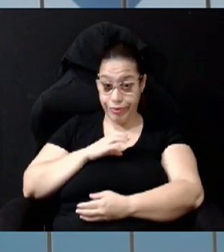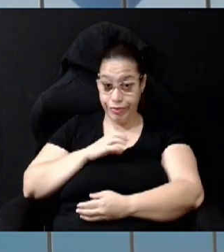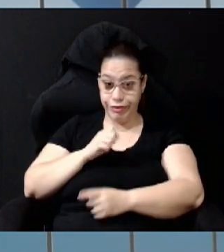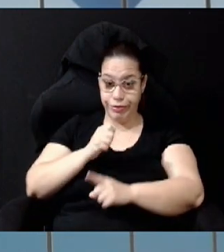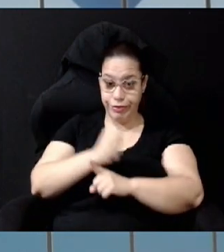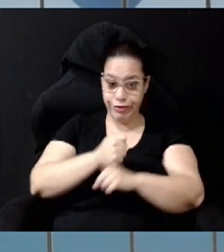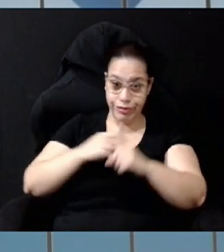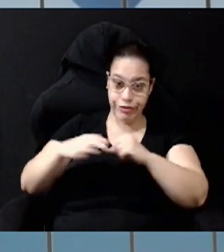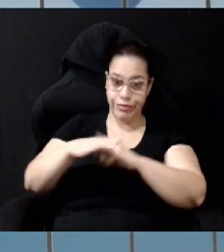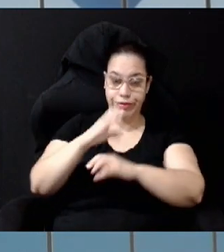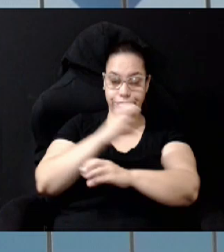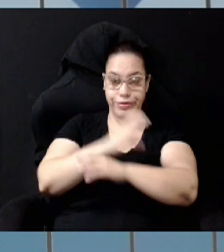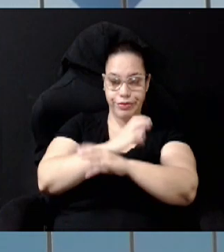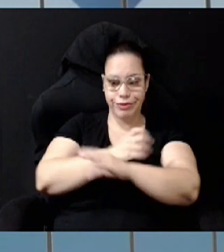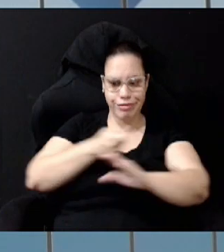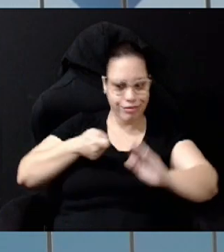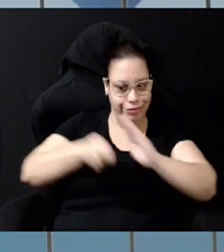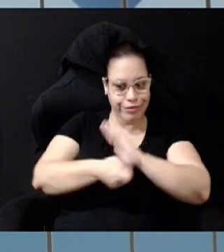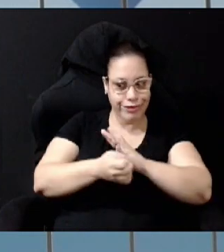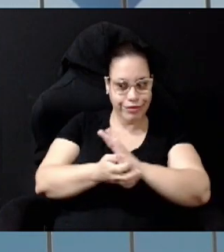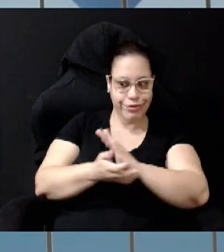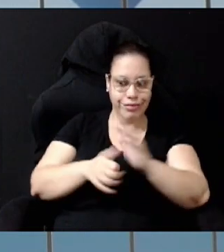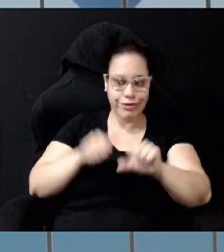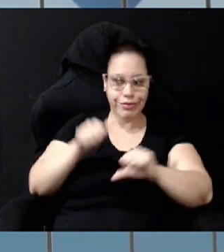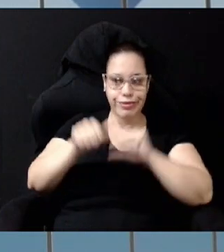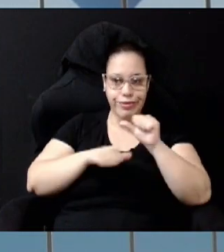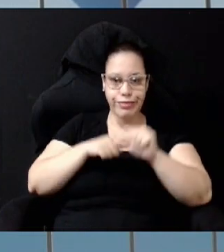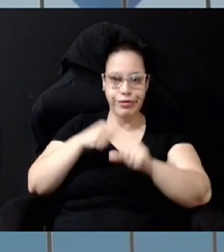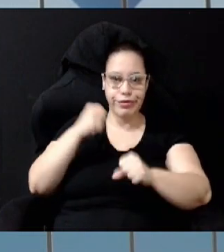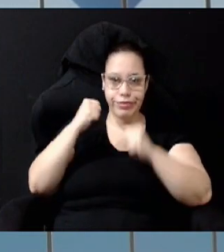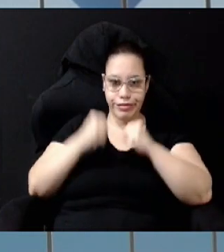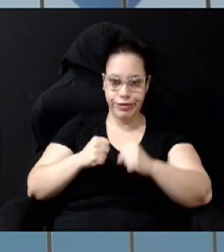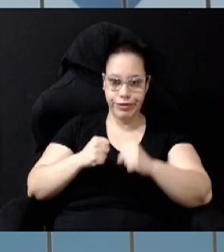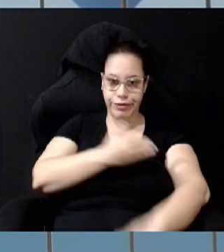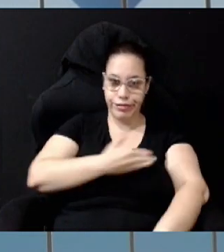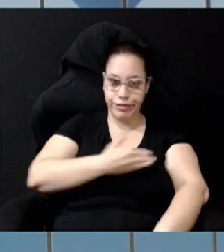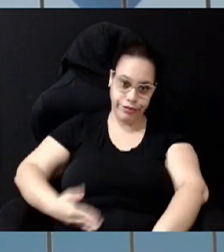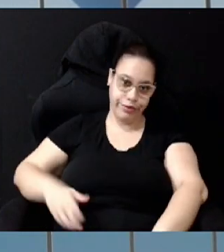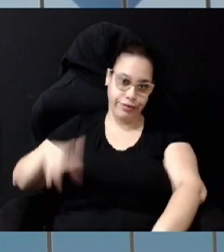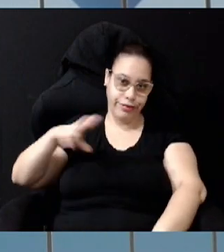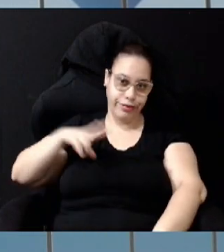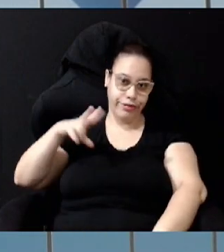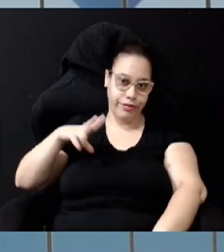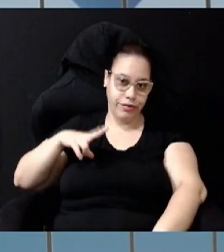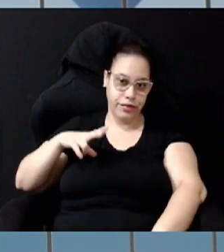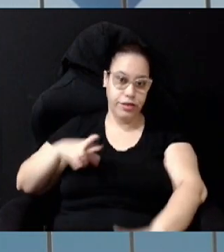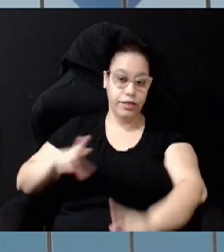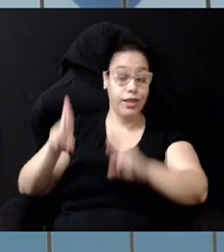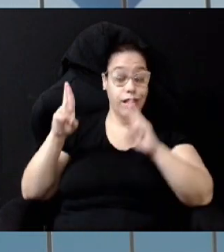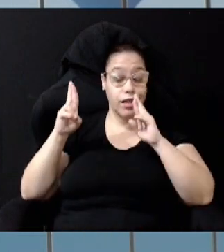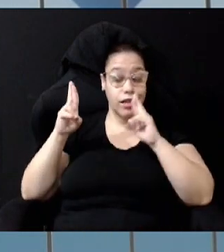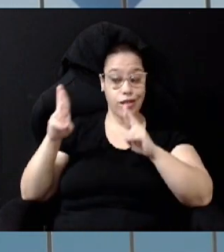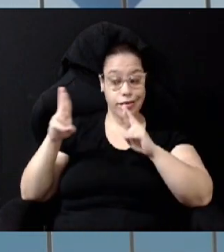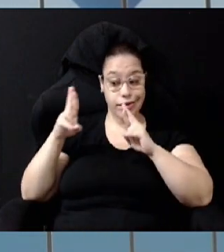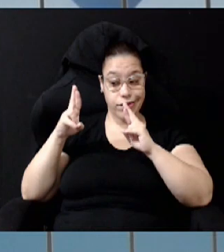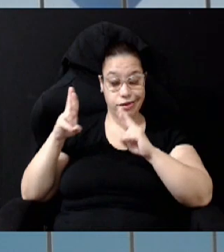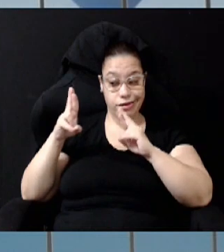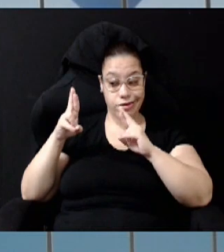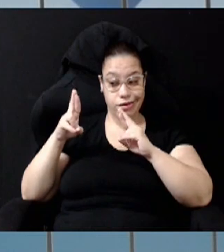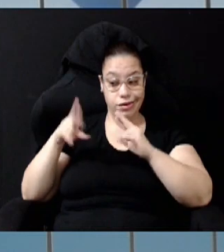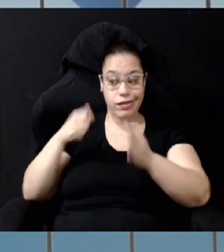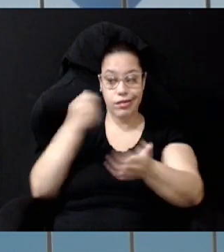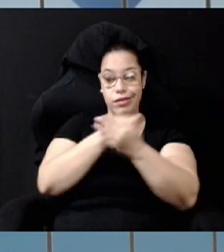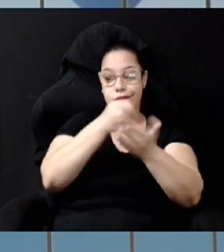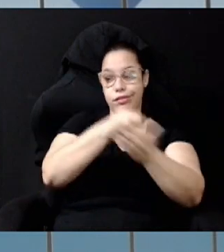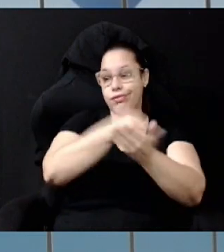mudança. Porque poder público e iniciativa privada realmente está aguardando com que a gente cobre para que essas